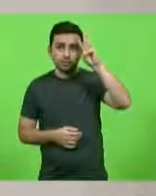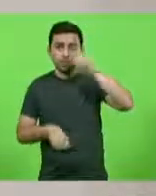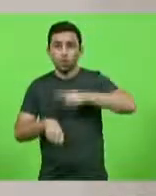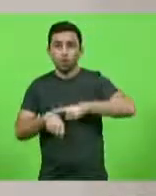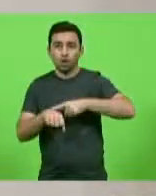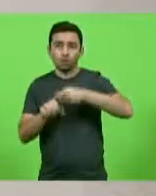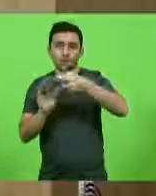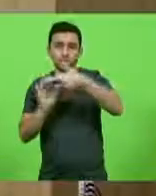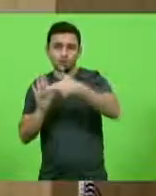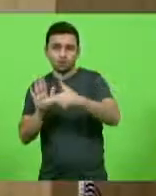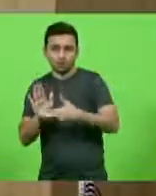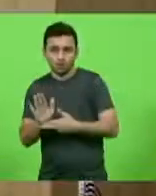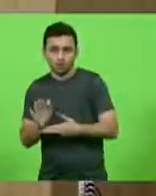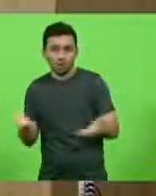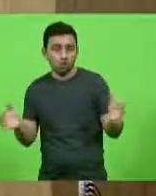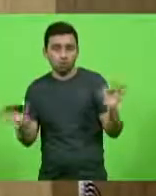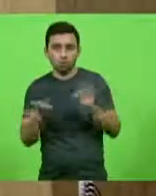regimental. Está encerrada a sessão.